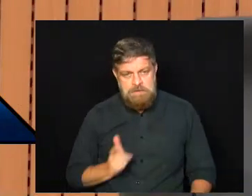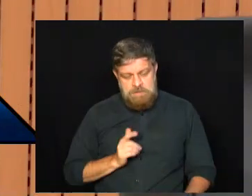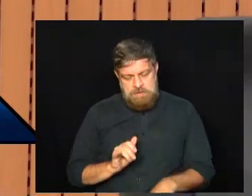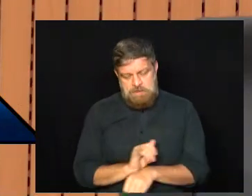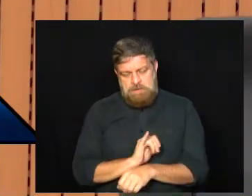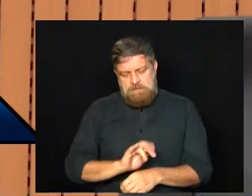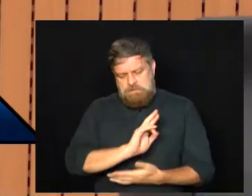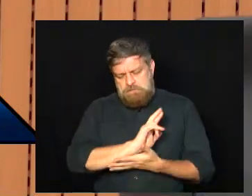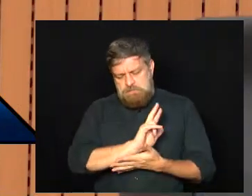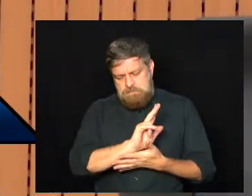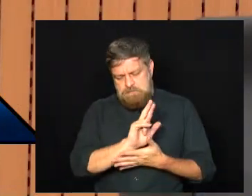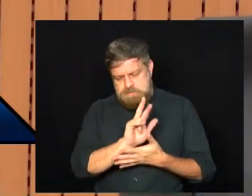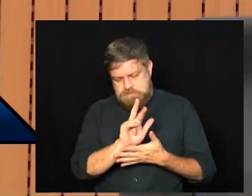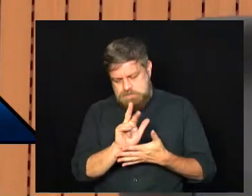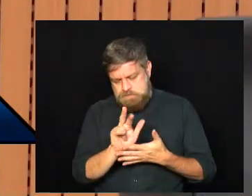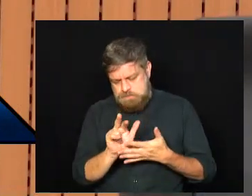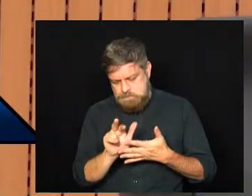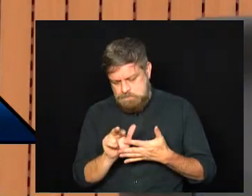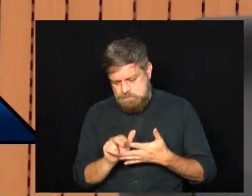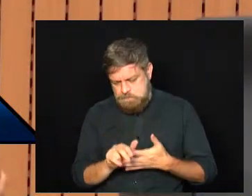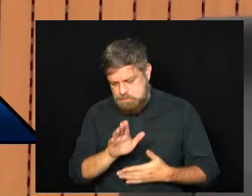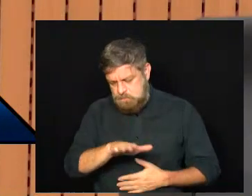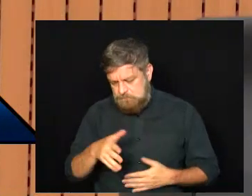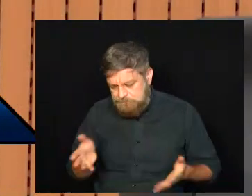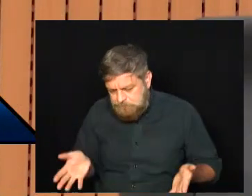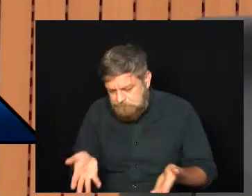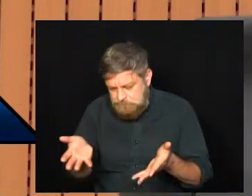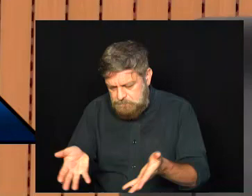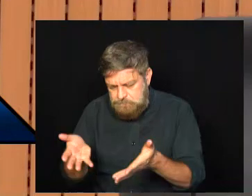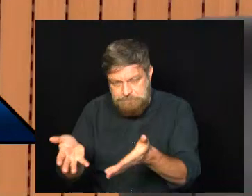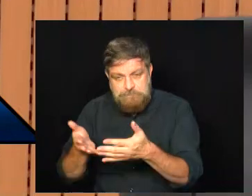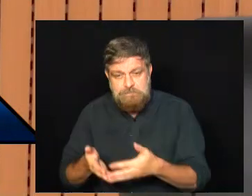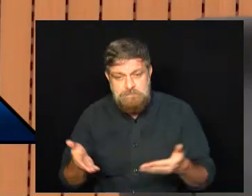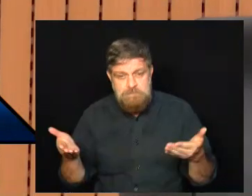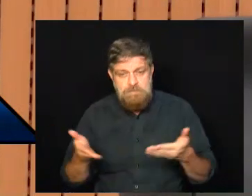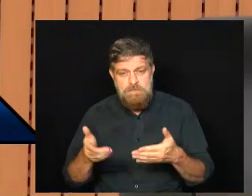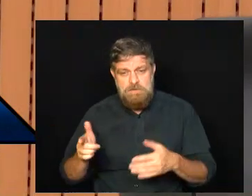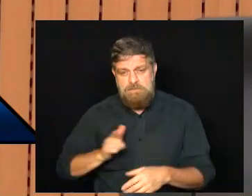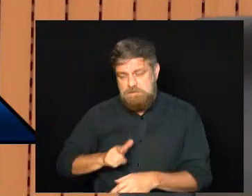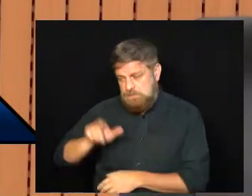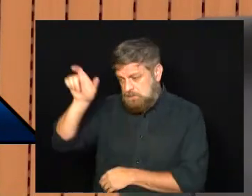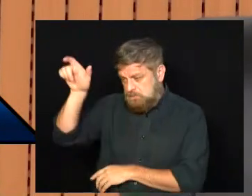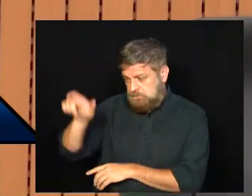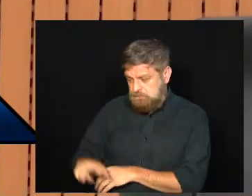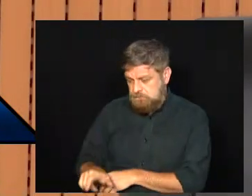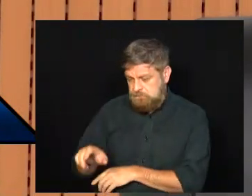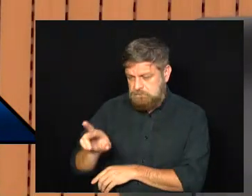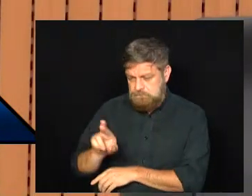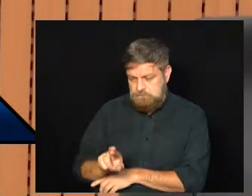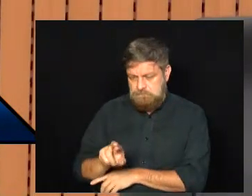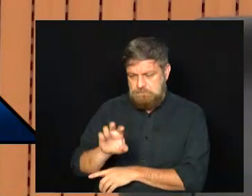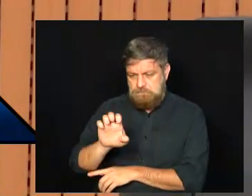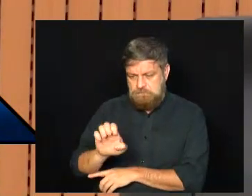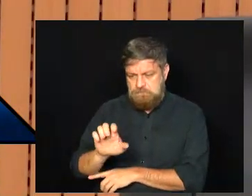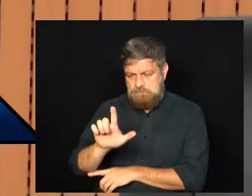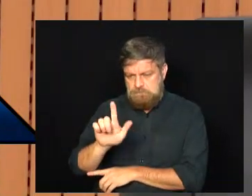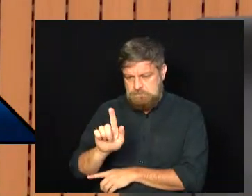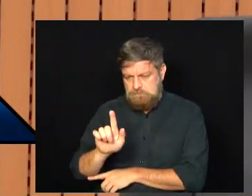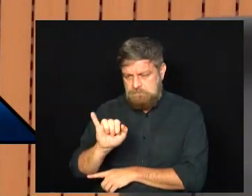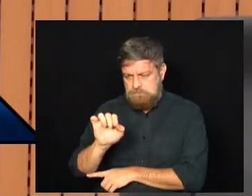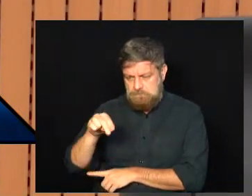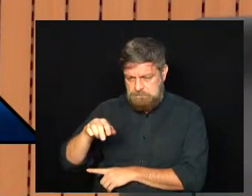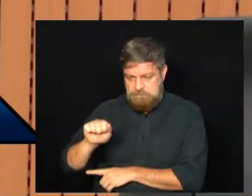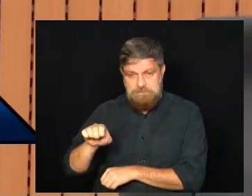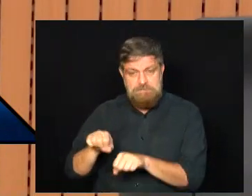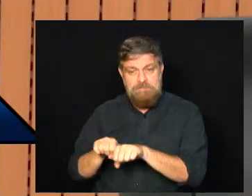tantos outros benefícios, né? Então, nós vamos hoje ouvir a doutora Regina Márcia Moura Tavares, que é